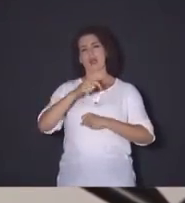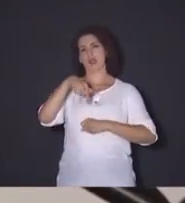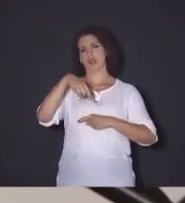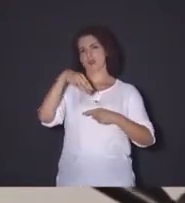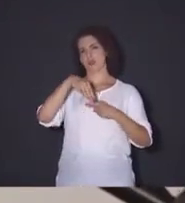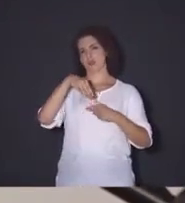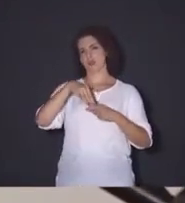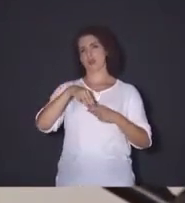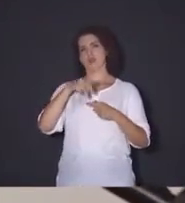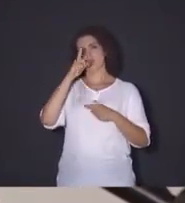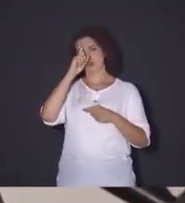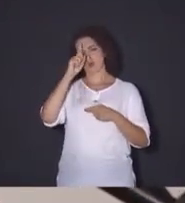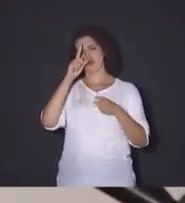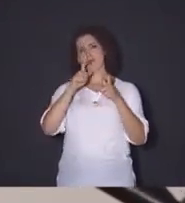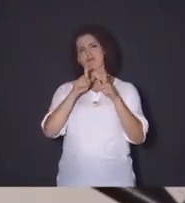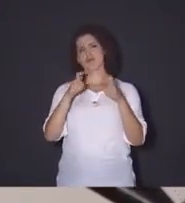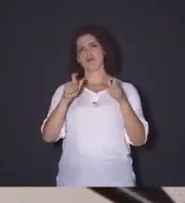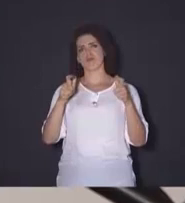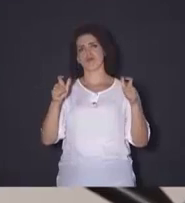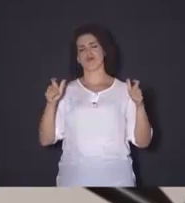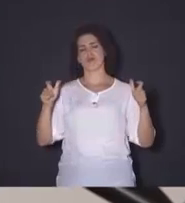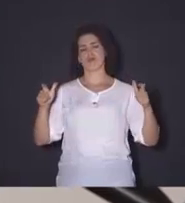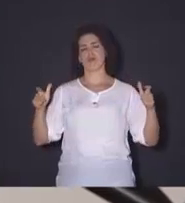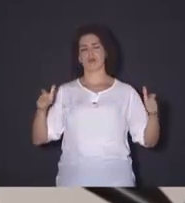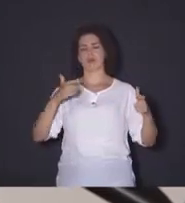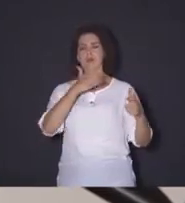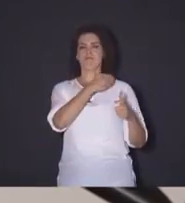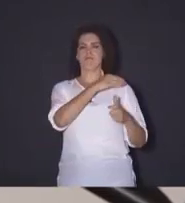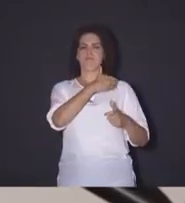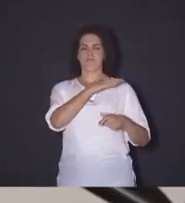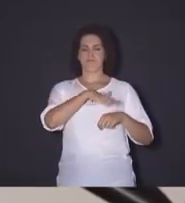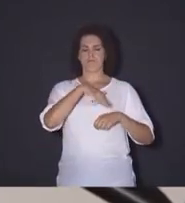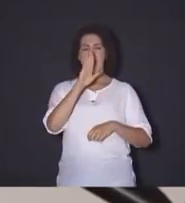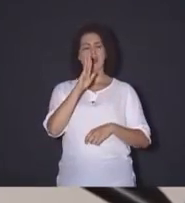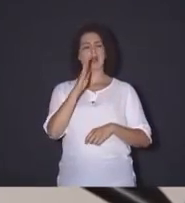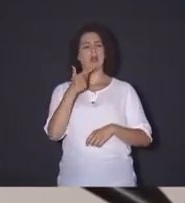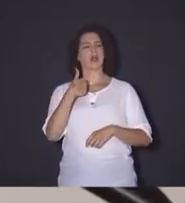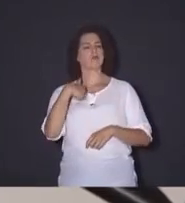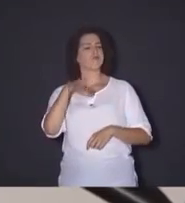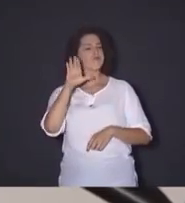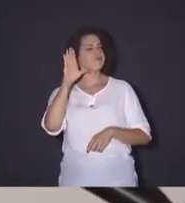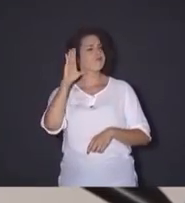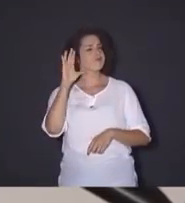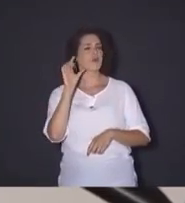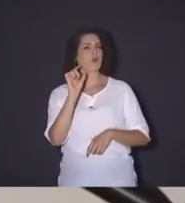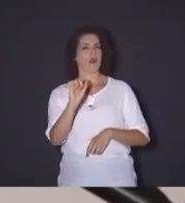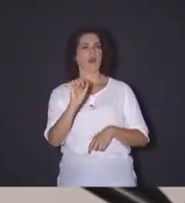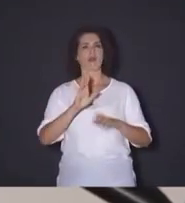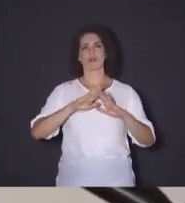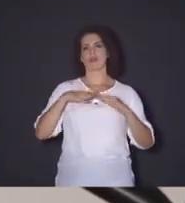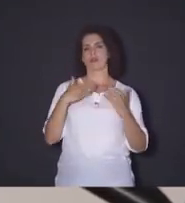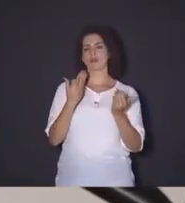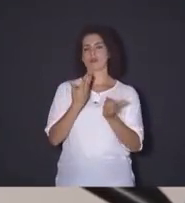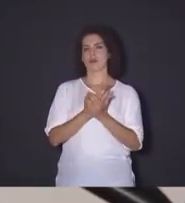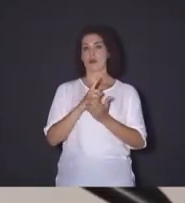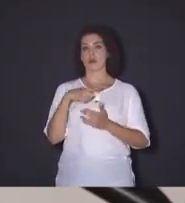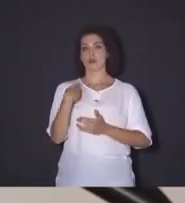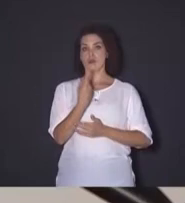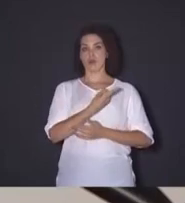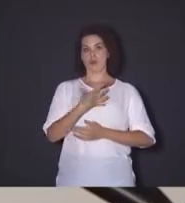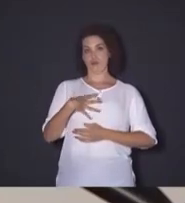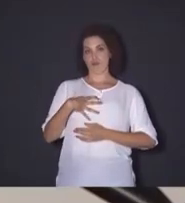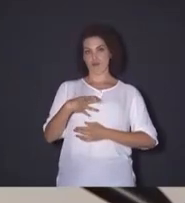a cada dia mais eu ouço falar que nas escolas os nossos filhos iniciados